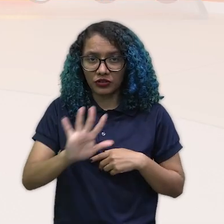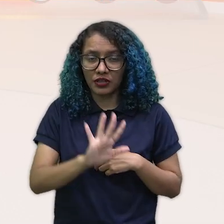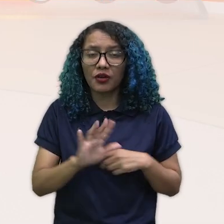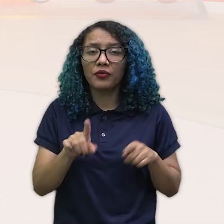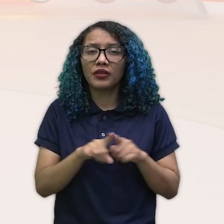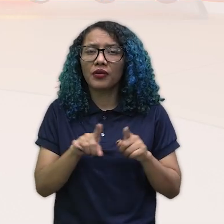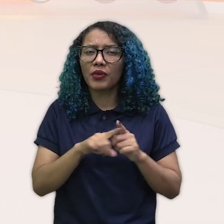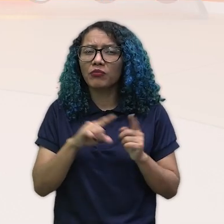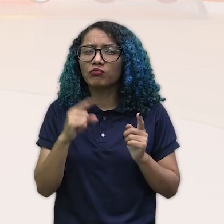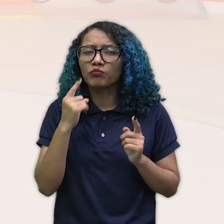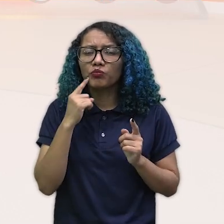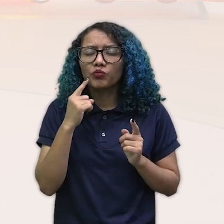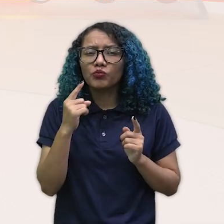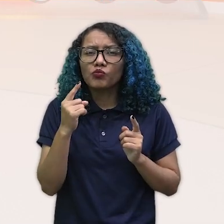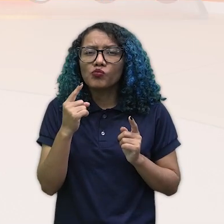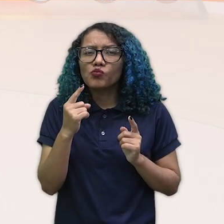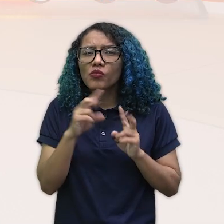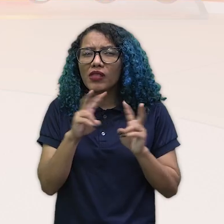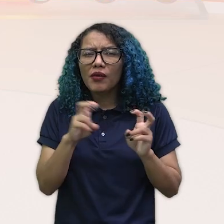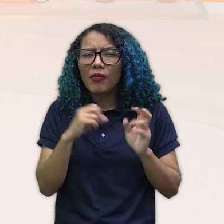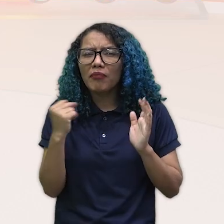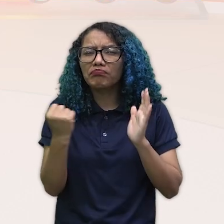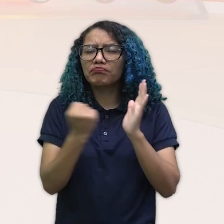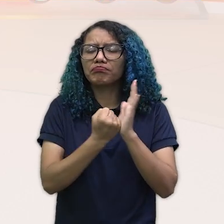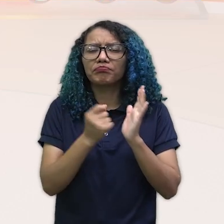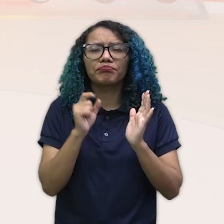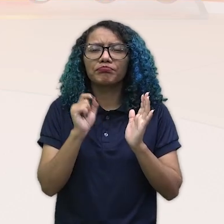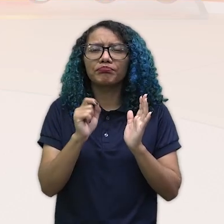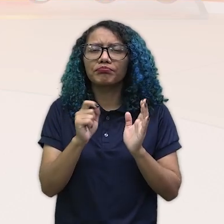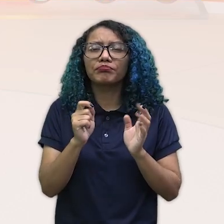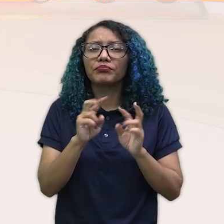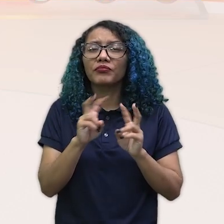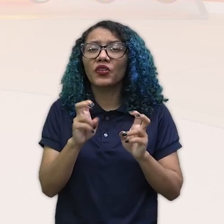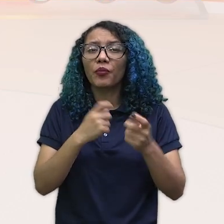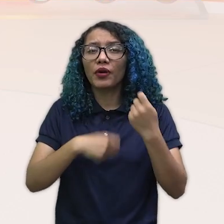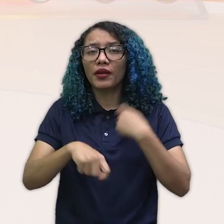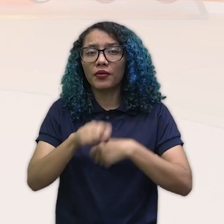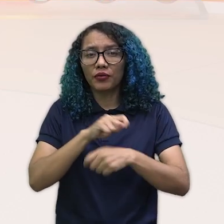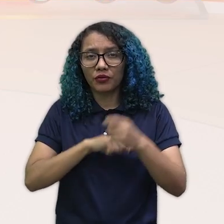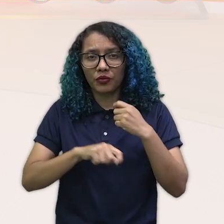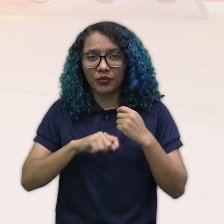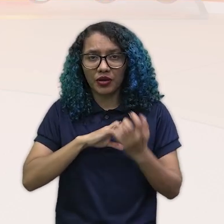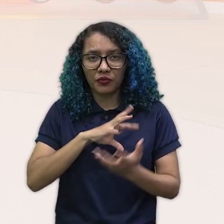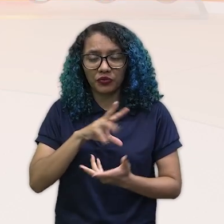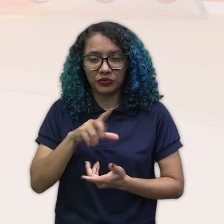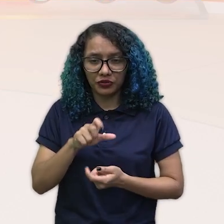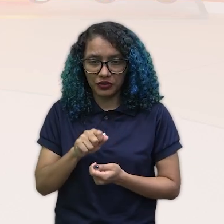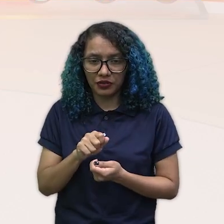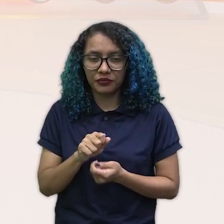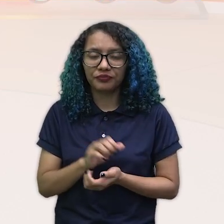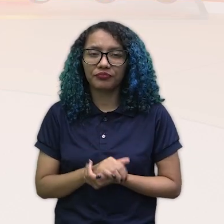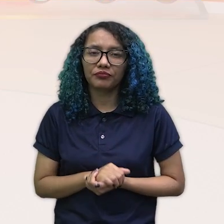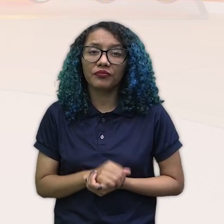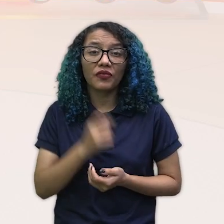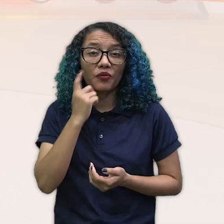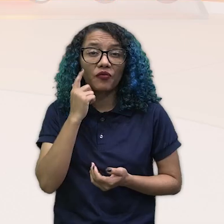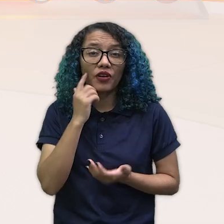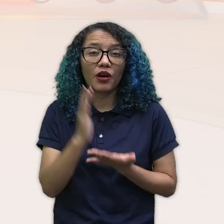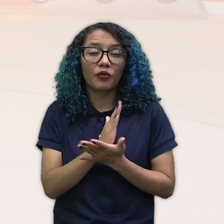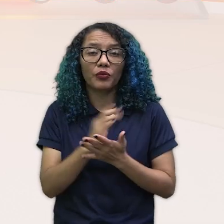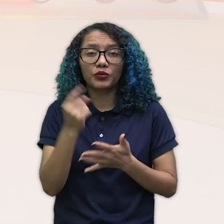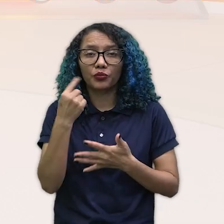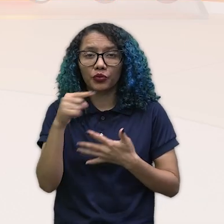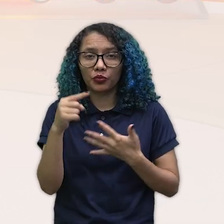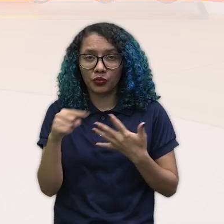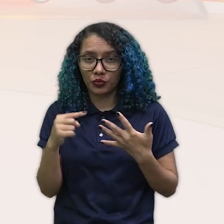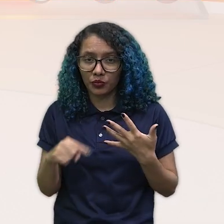importantes que nós estudamos foi sobre a economia mundial, né? Então, nós iremos relembrar que alguns aspectos,